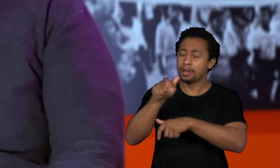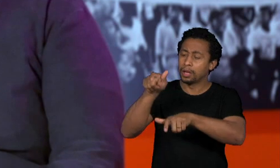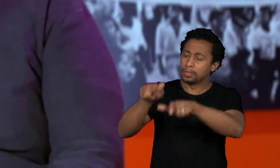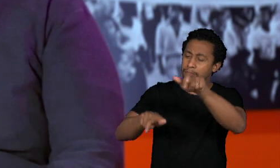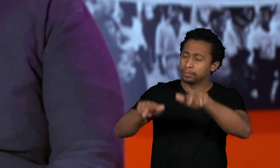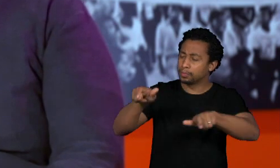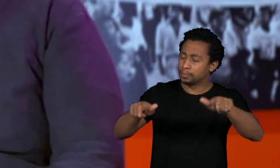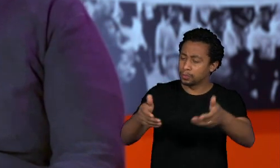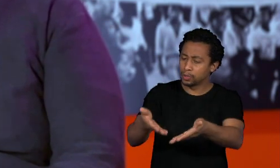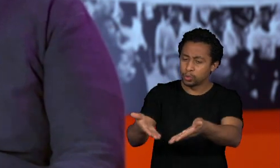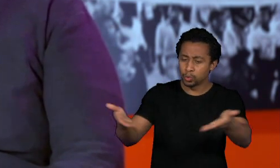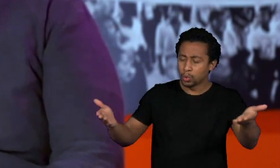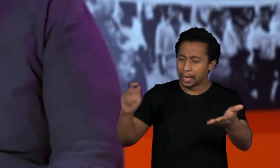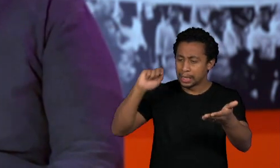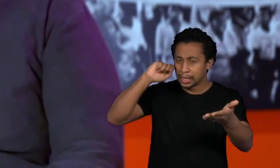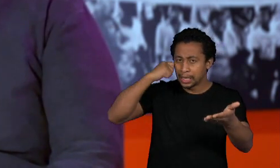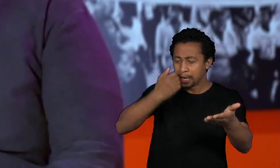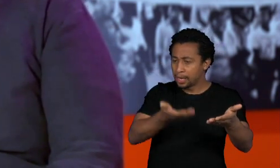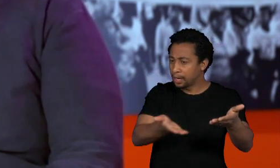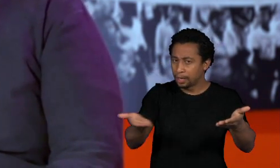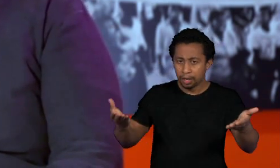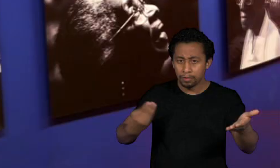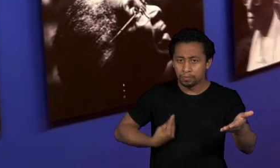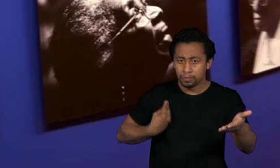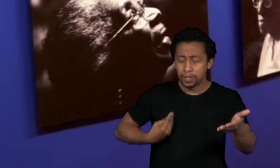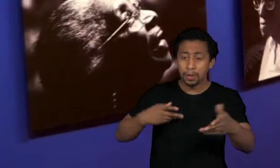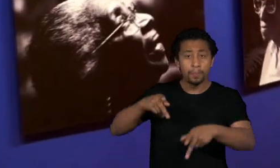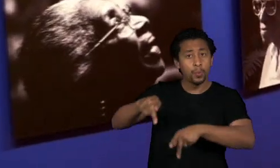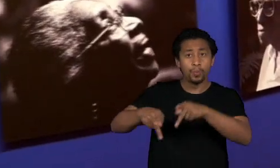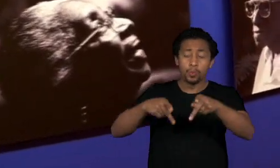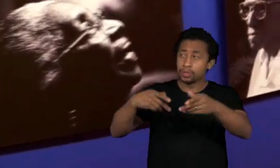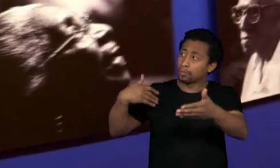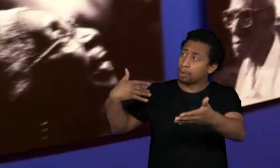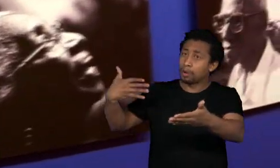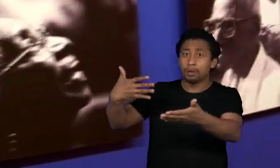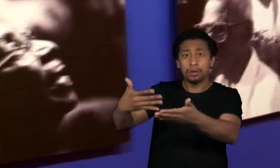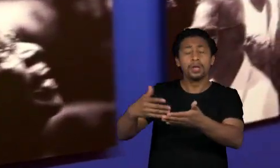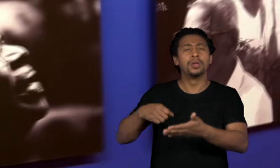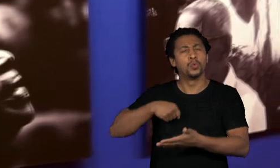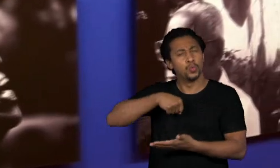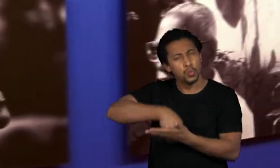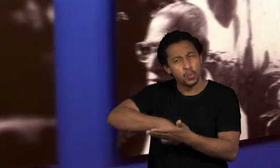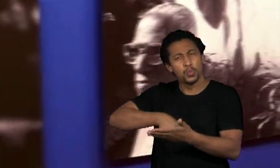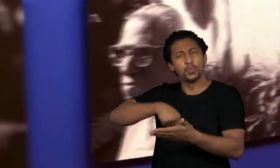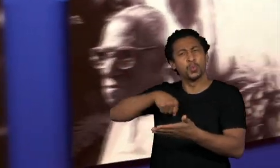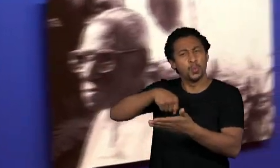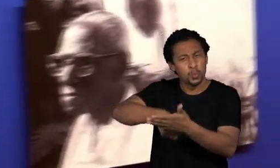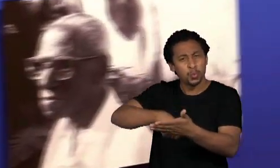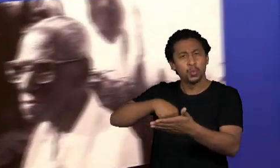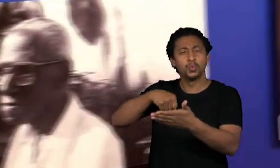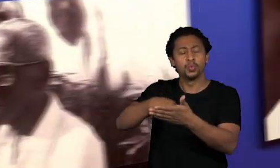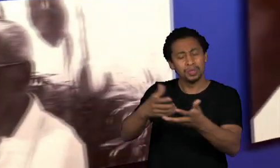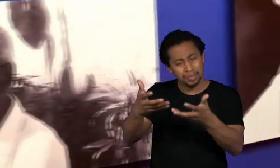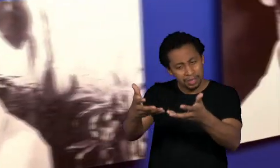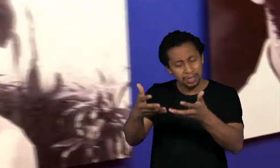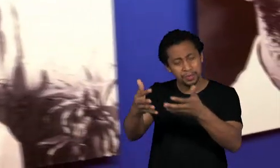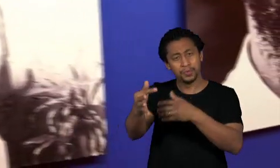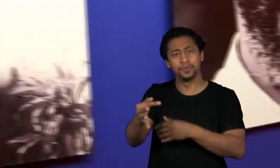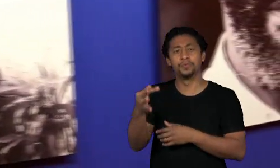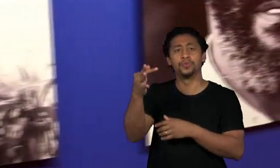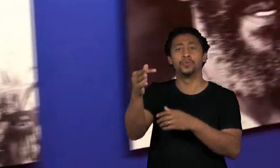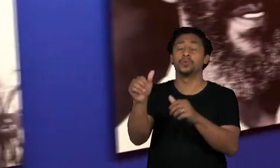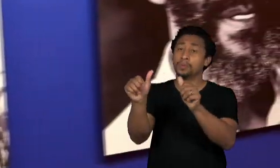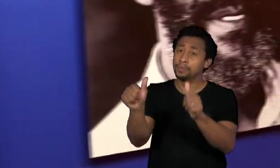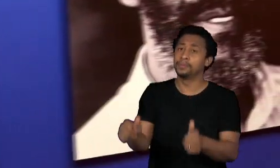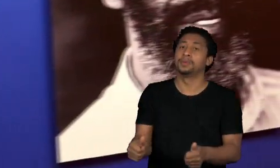pessoas, todas essas vidas negras, essas organizações negras, elas estavam lutando e fabulando um futuro melhor. Um futuro que a gente